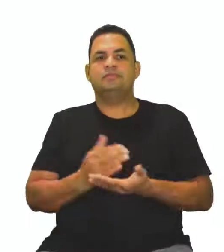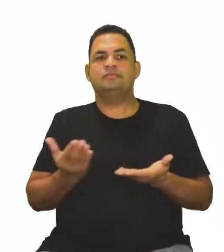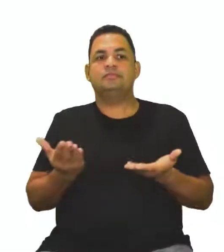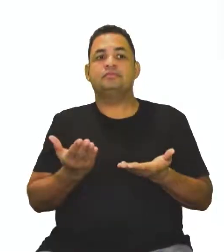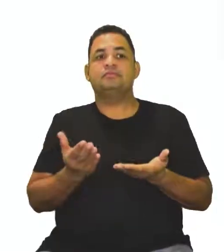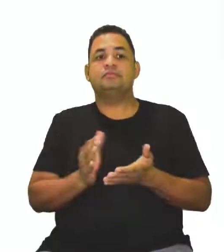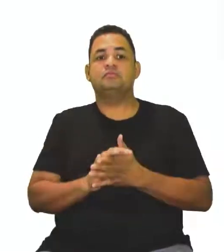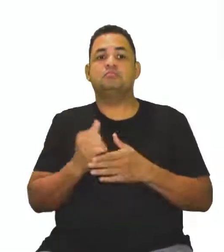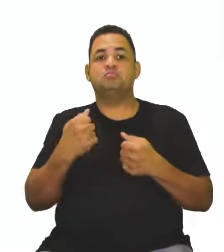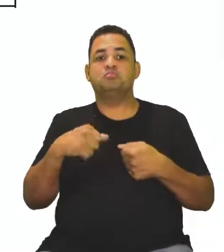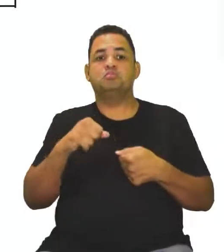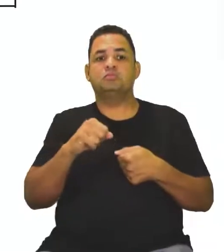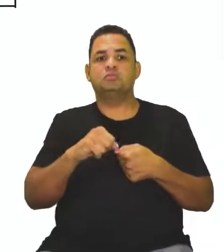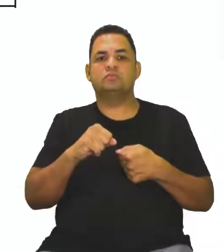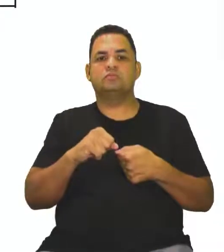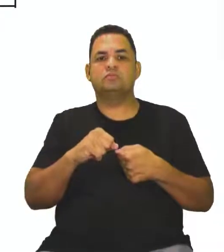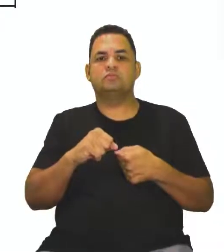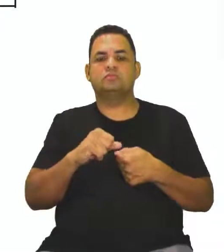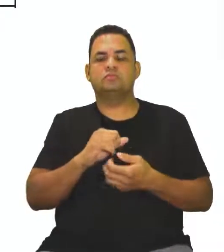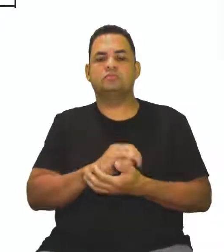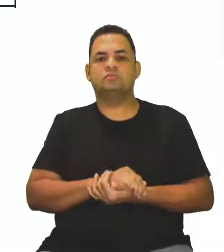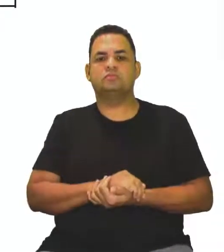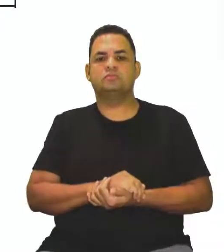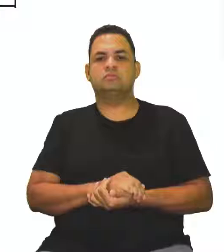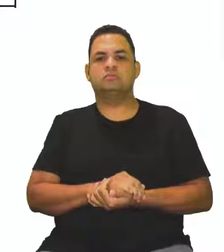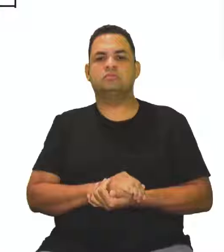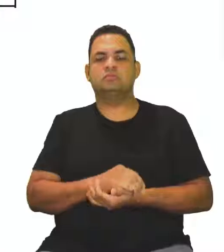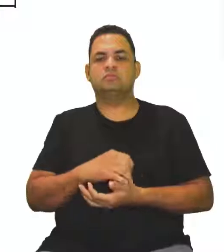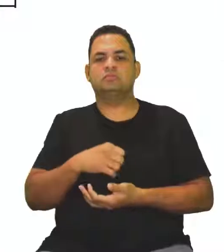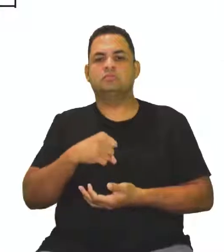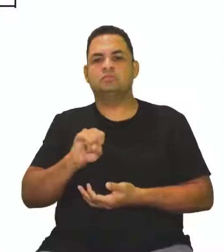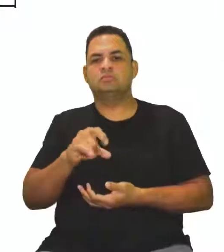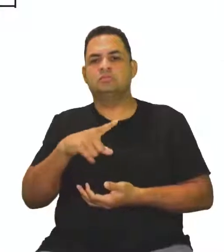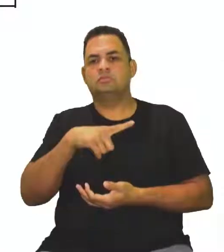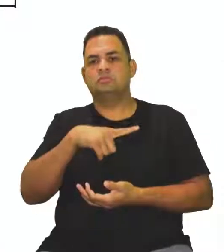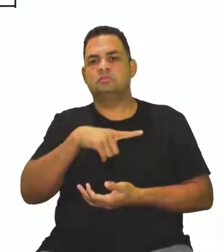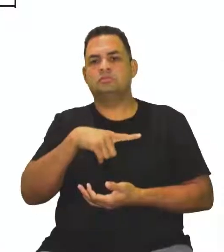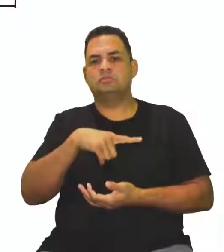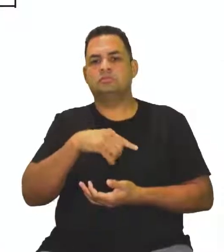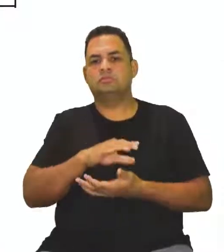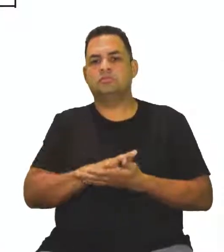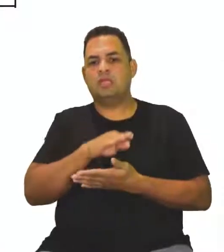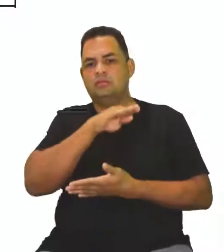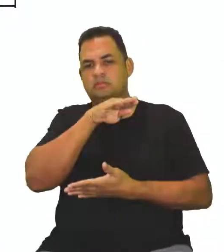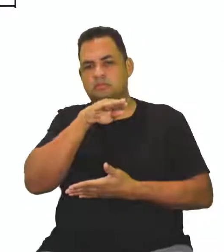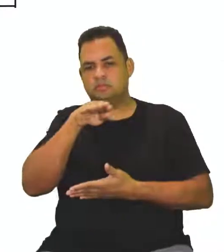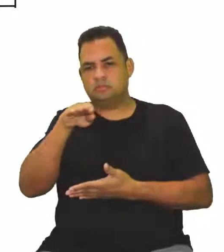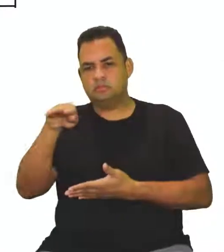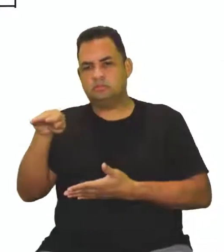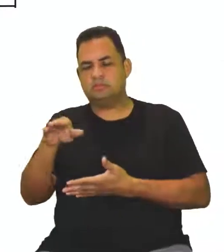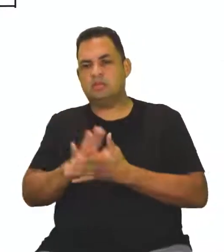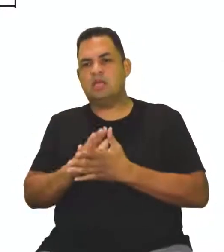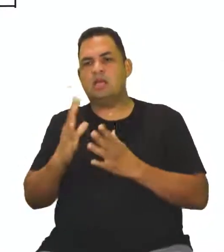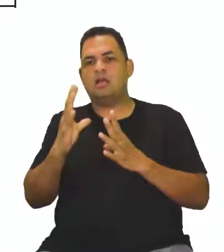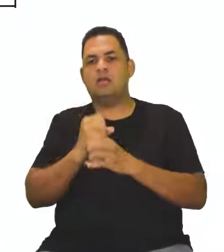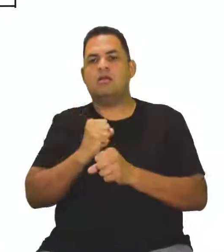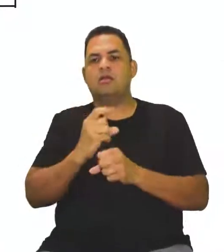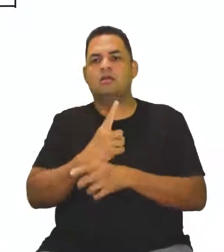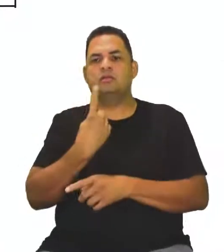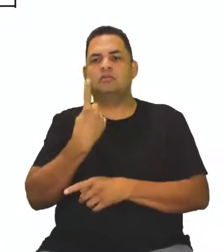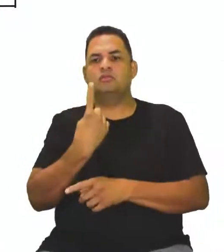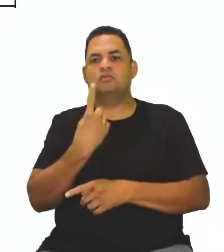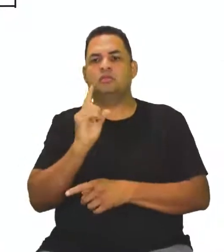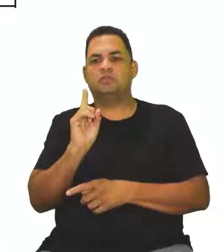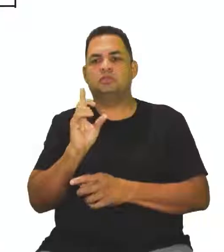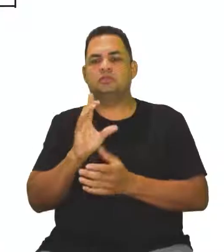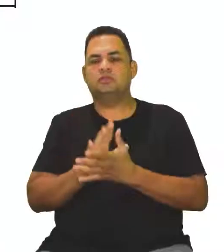fazer aqui? Se eu tenho, deixa eu voltar, se eu tenho aqui uma associação em série e eu quero achar agora uma única